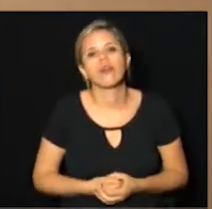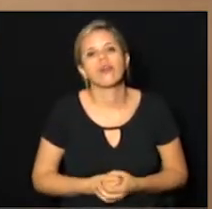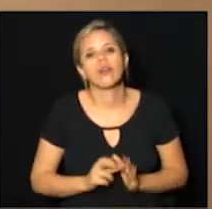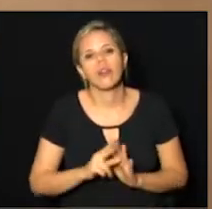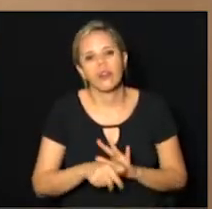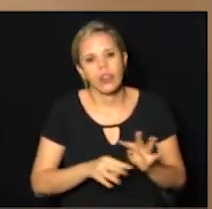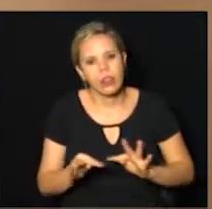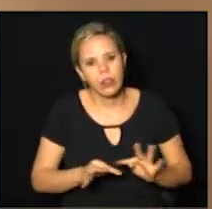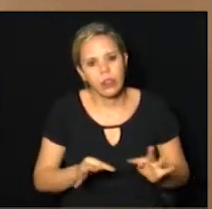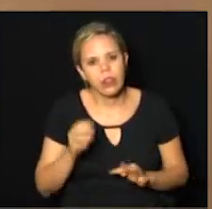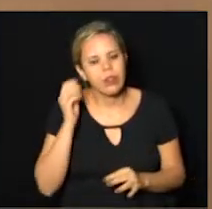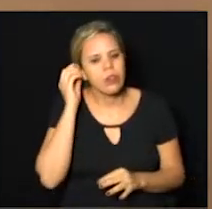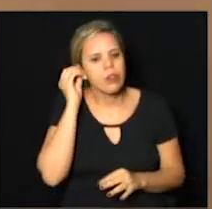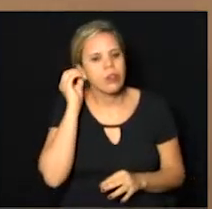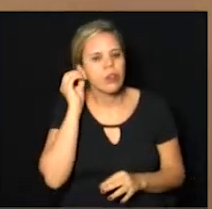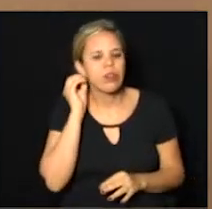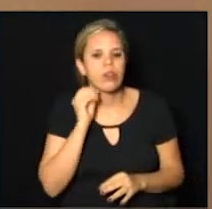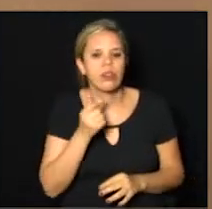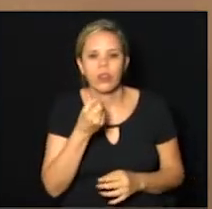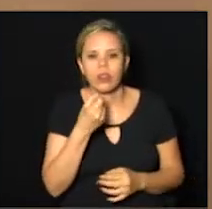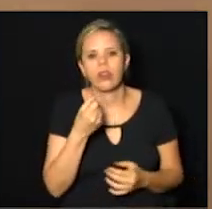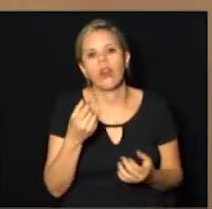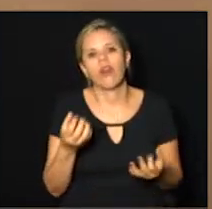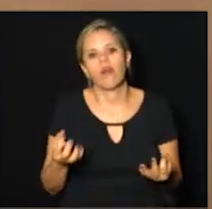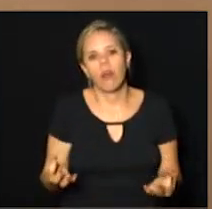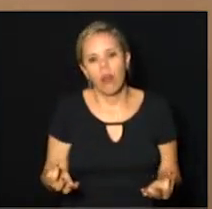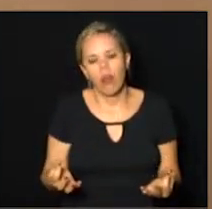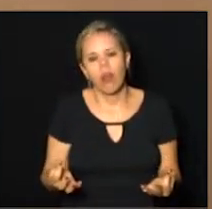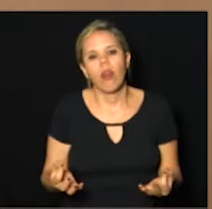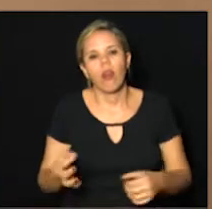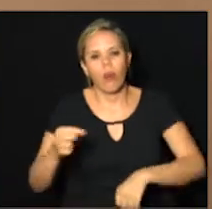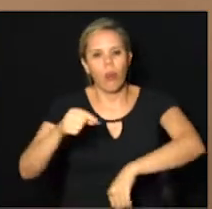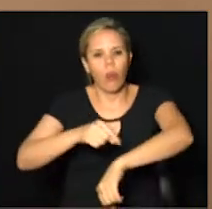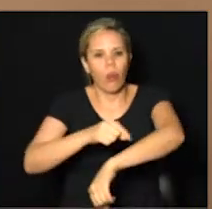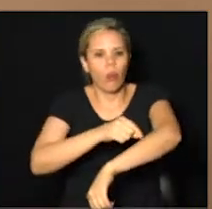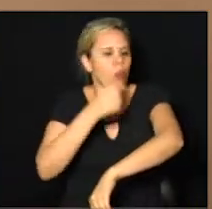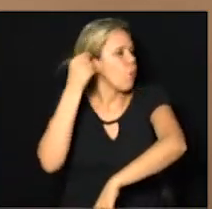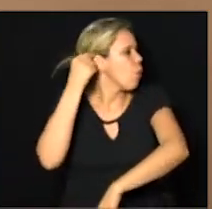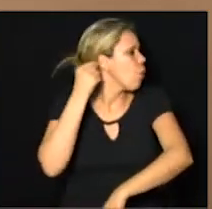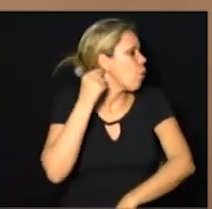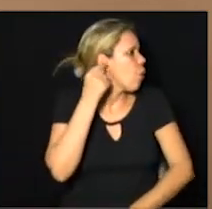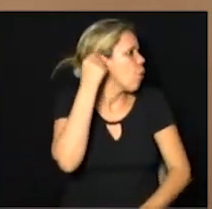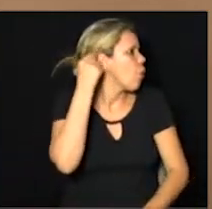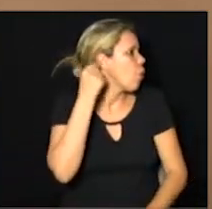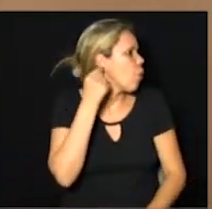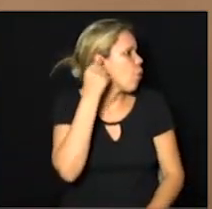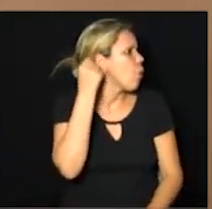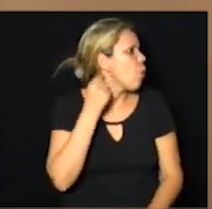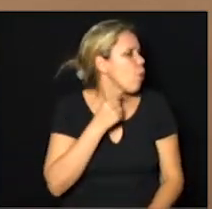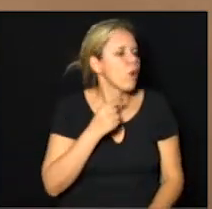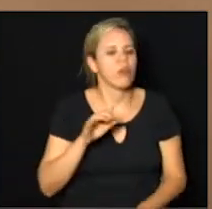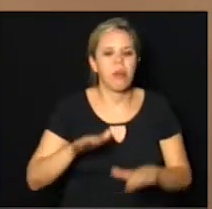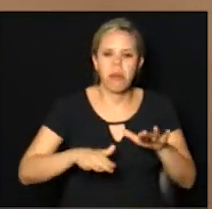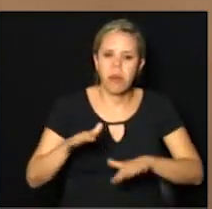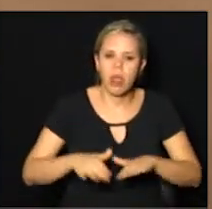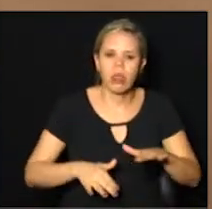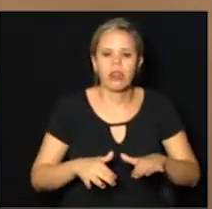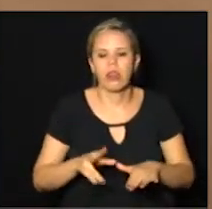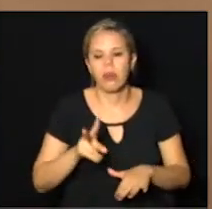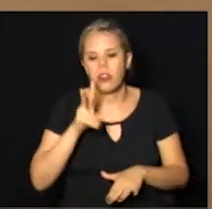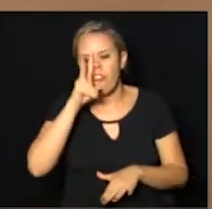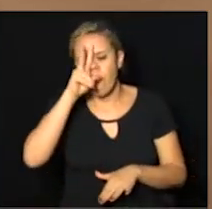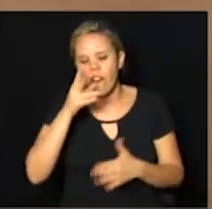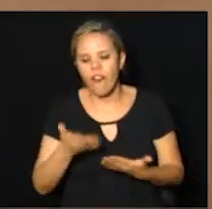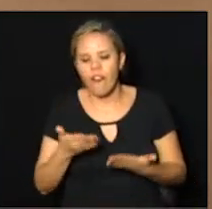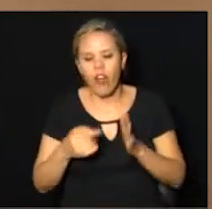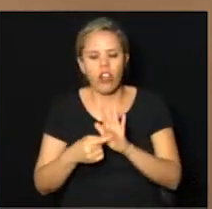Existem os tratamentos, por exemplo, com meditação, acupuntura, né? Então, de acordo com a intensidade dos